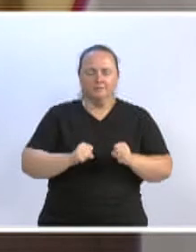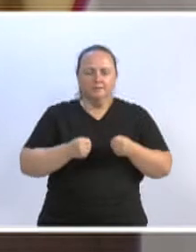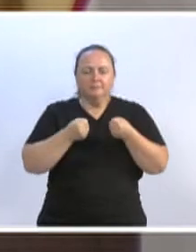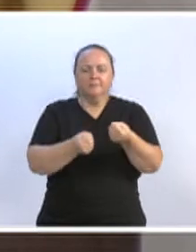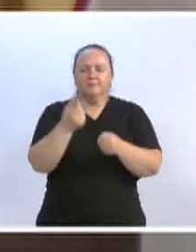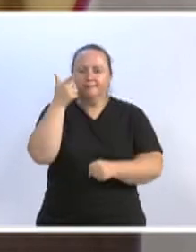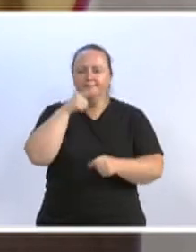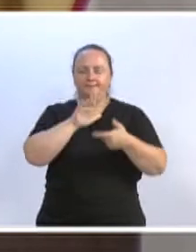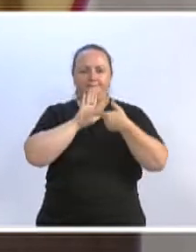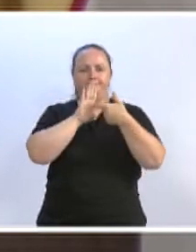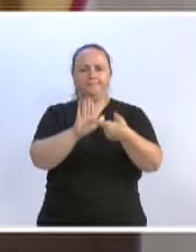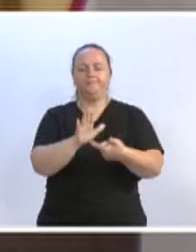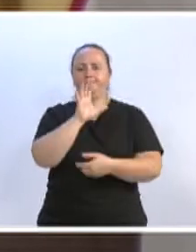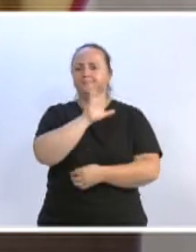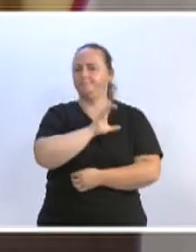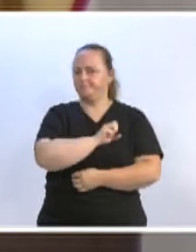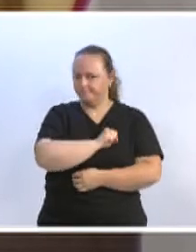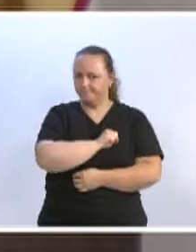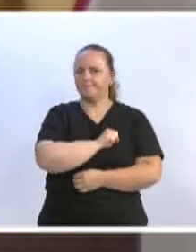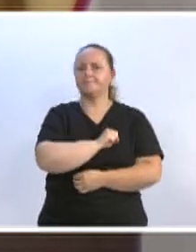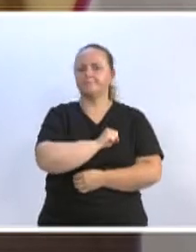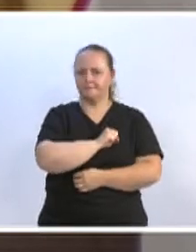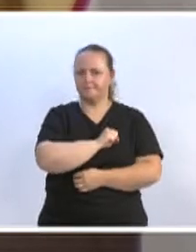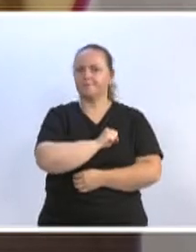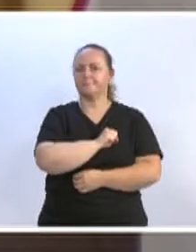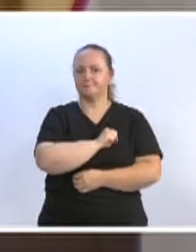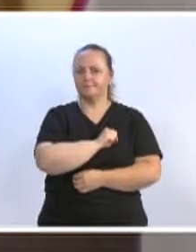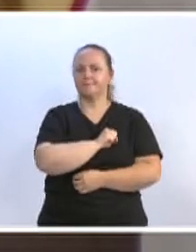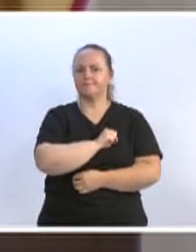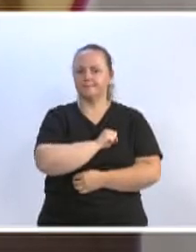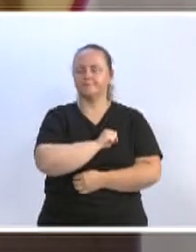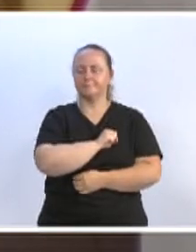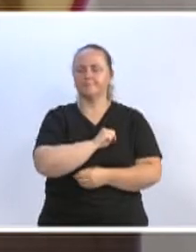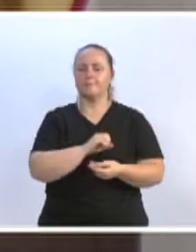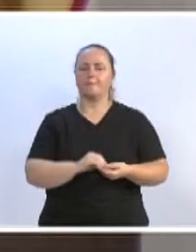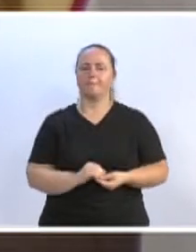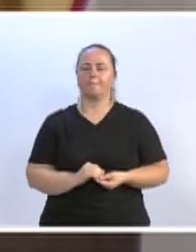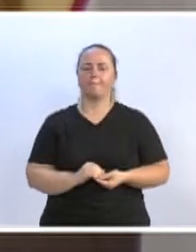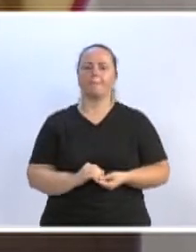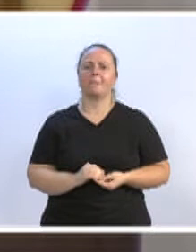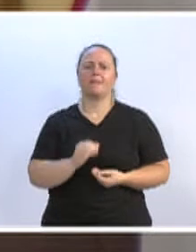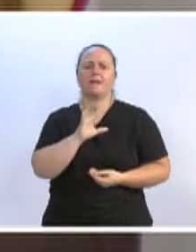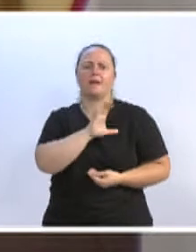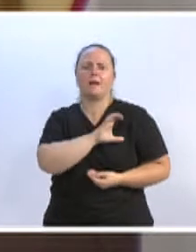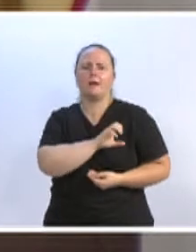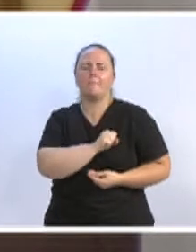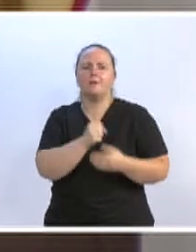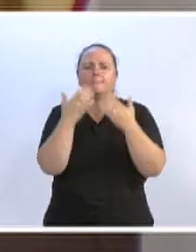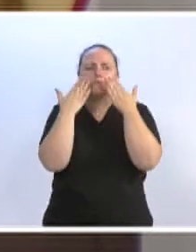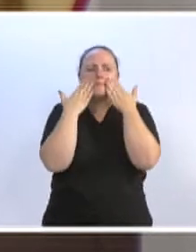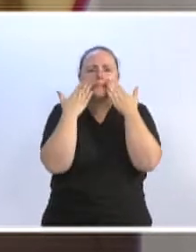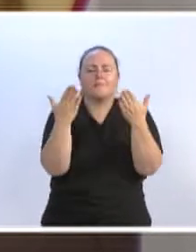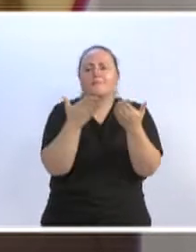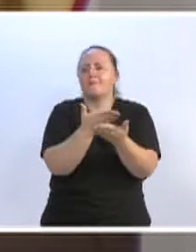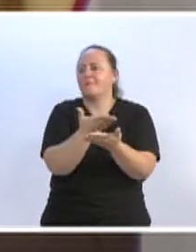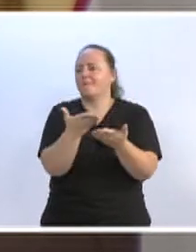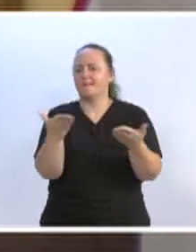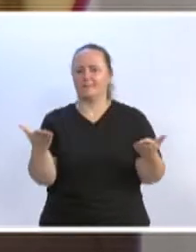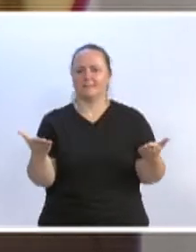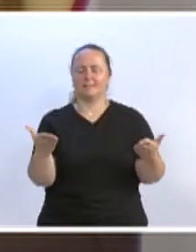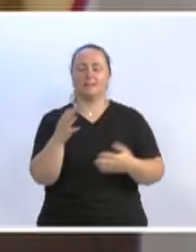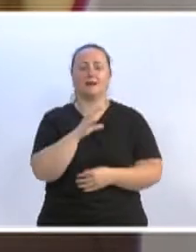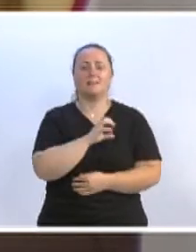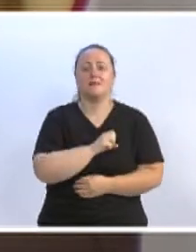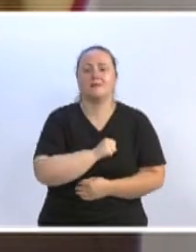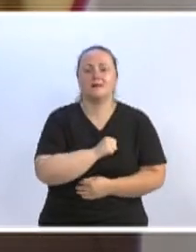amor. O amor que realiza a pessoa humana, o amor que realiza a pessoa amada. E aquele que é amado e aquele